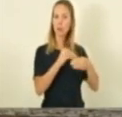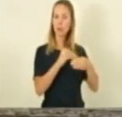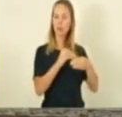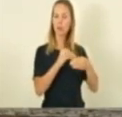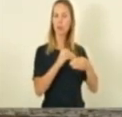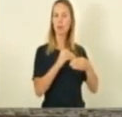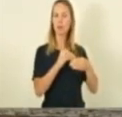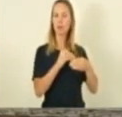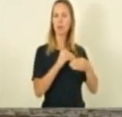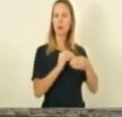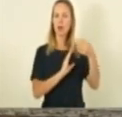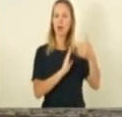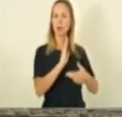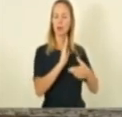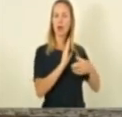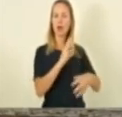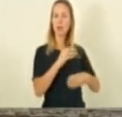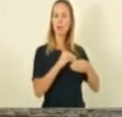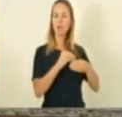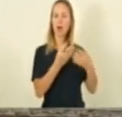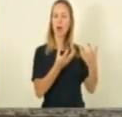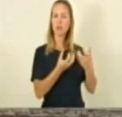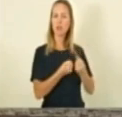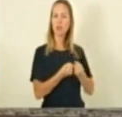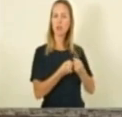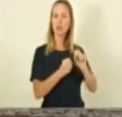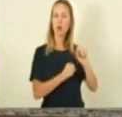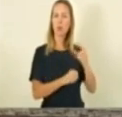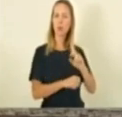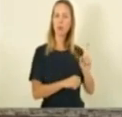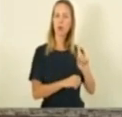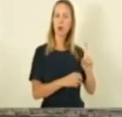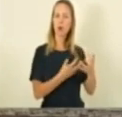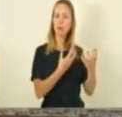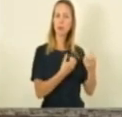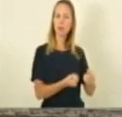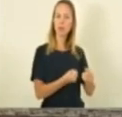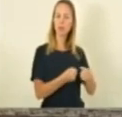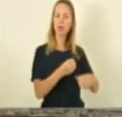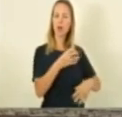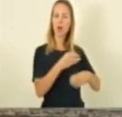emenda, acolhendo ou não a emenda